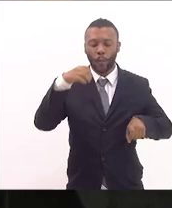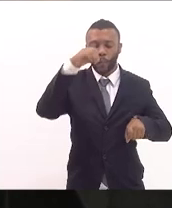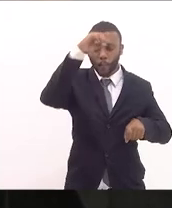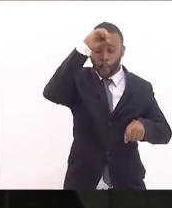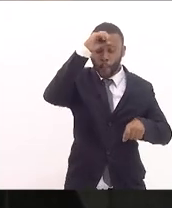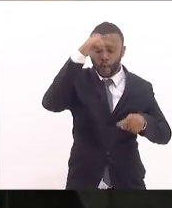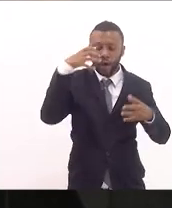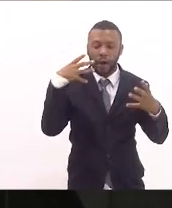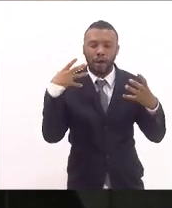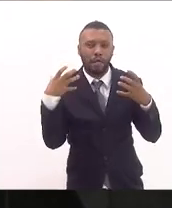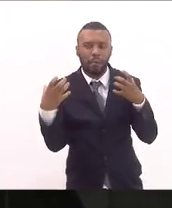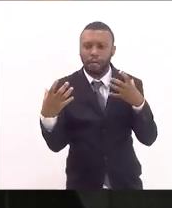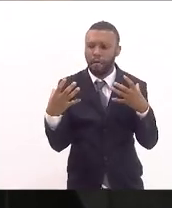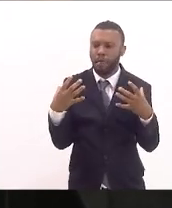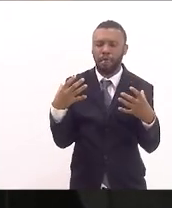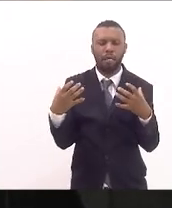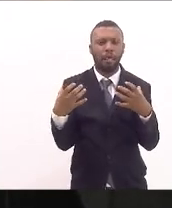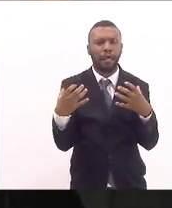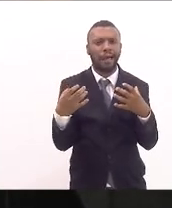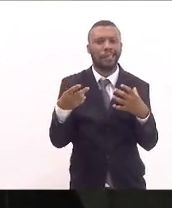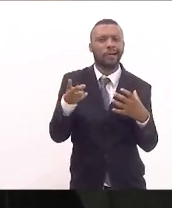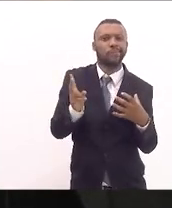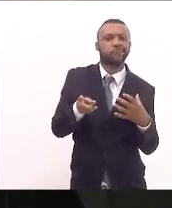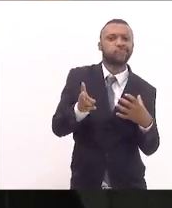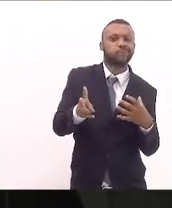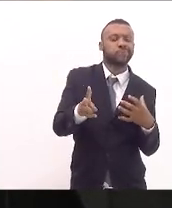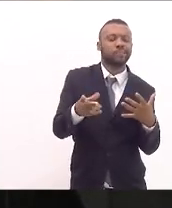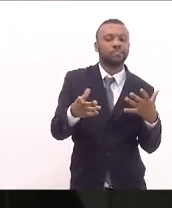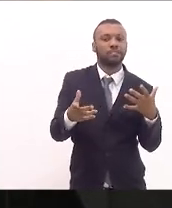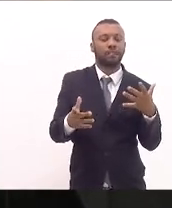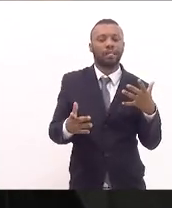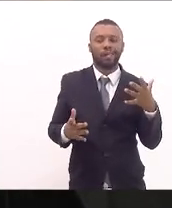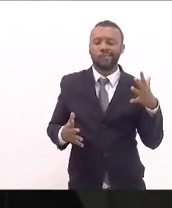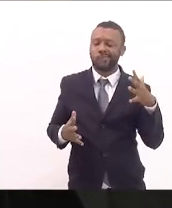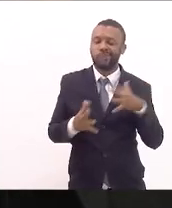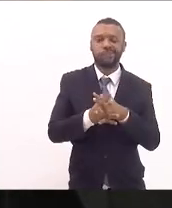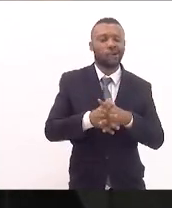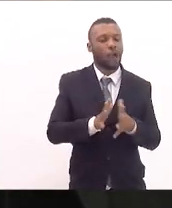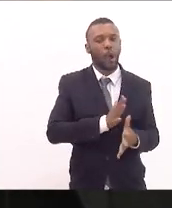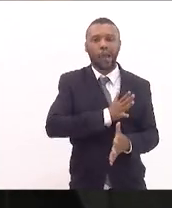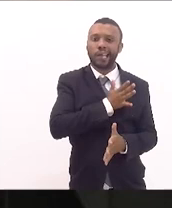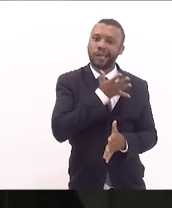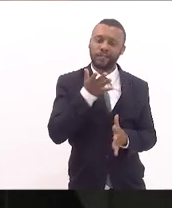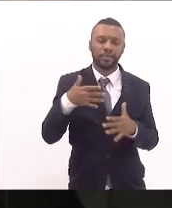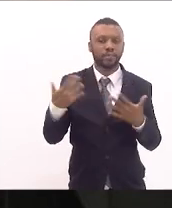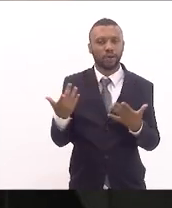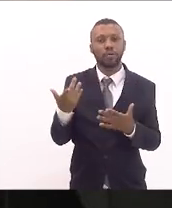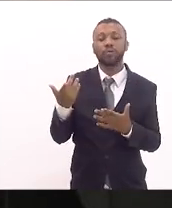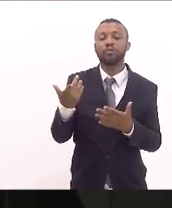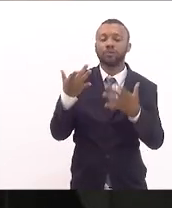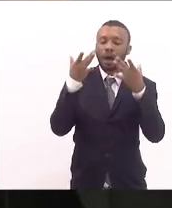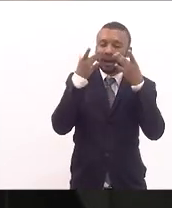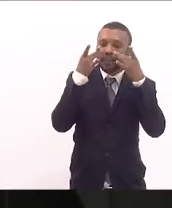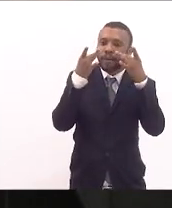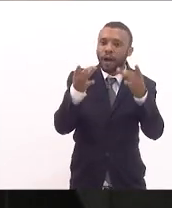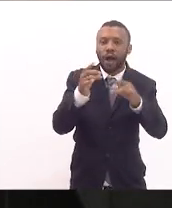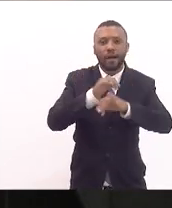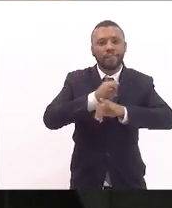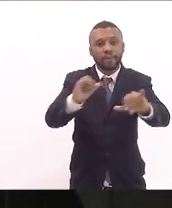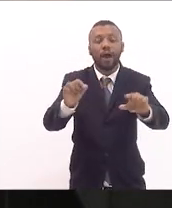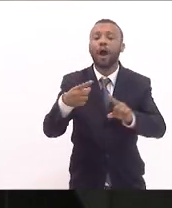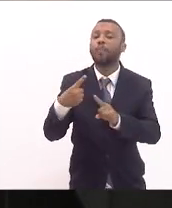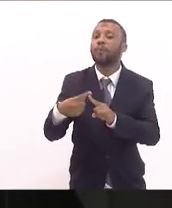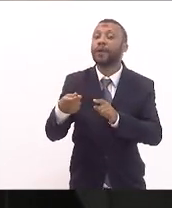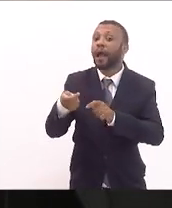nada e cada vez o desastre e se acentua então eu tô chamando atenção porque a